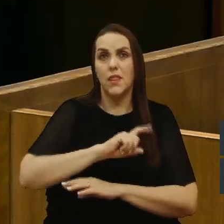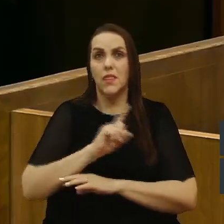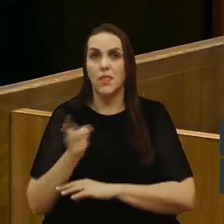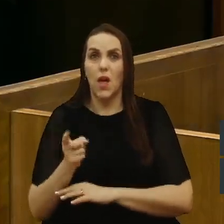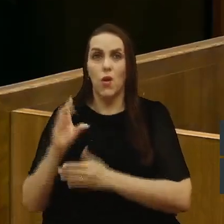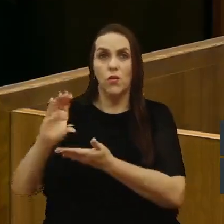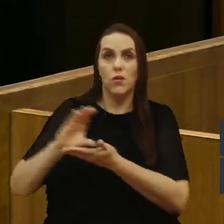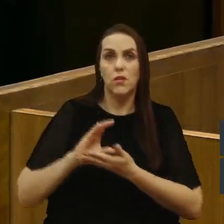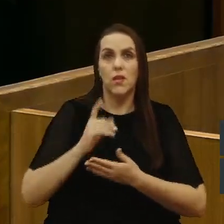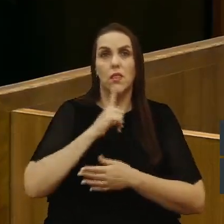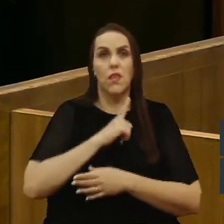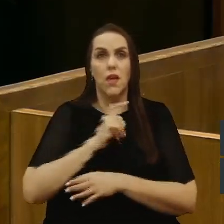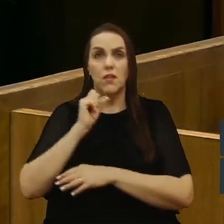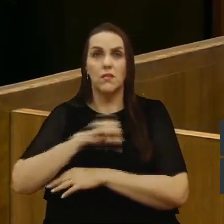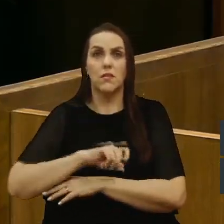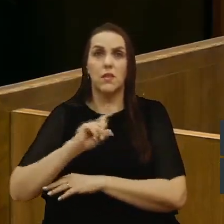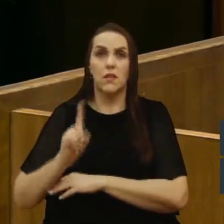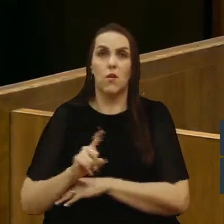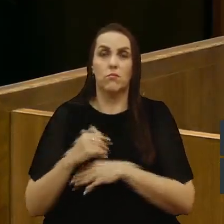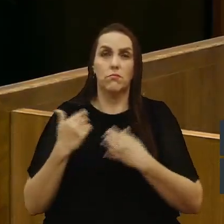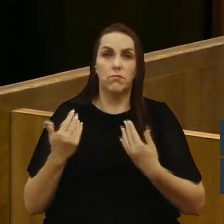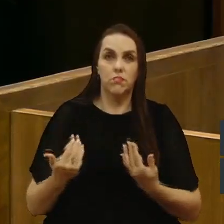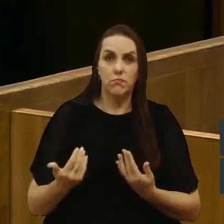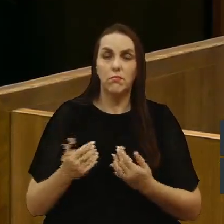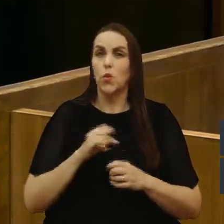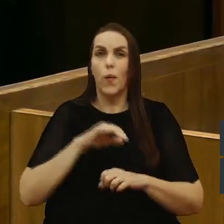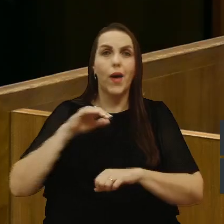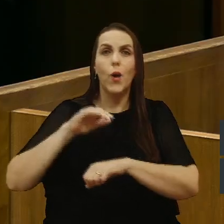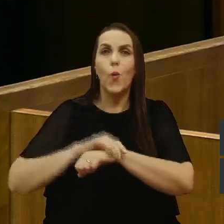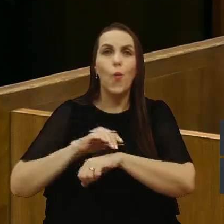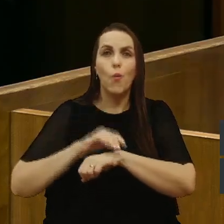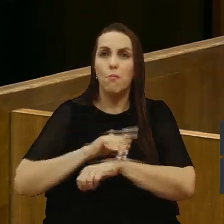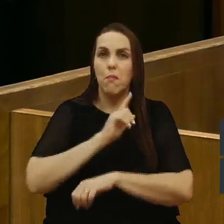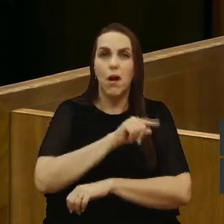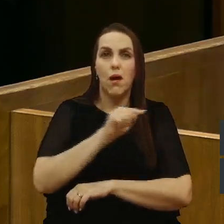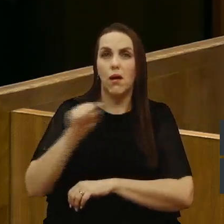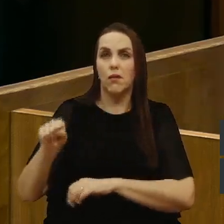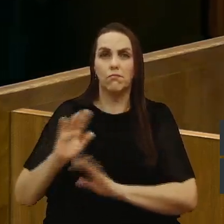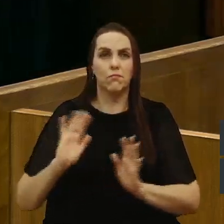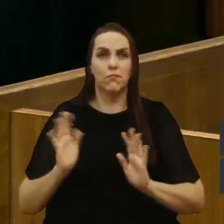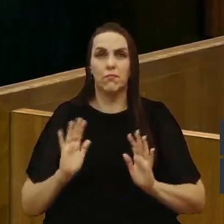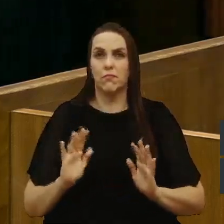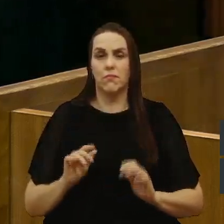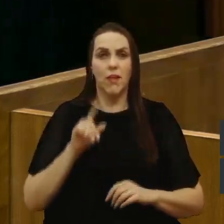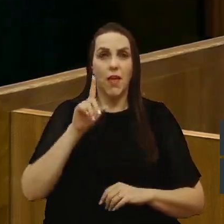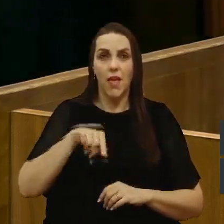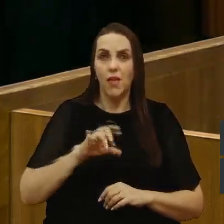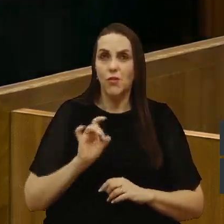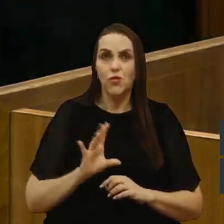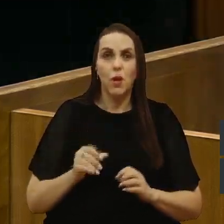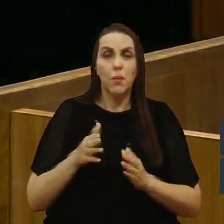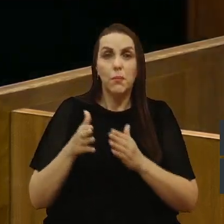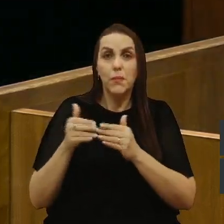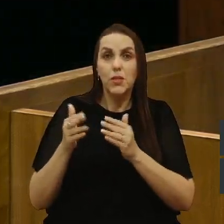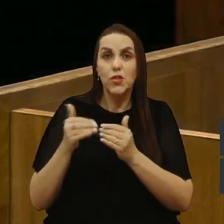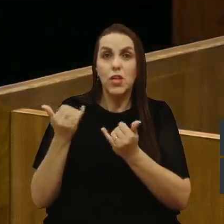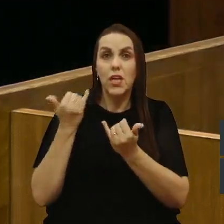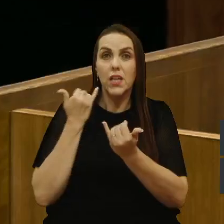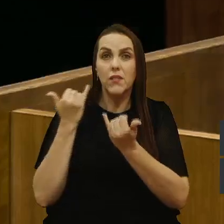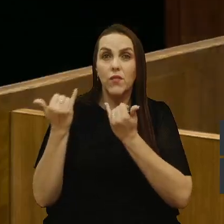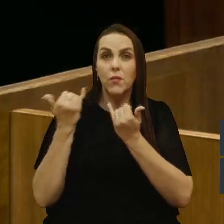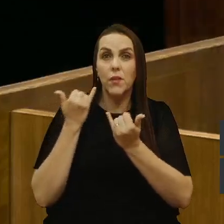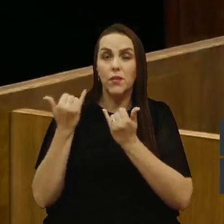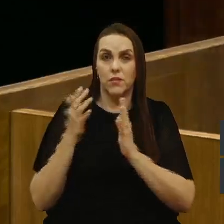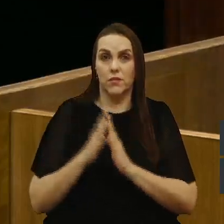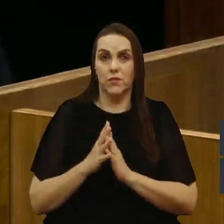se não vão. Então, exatamente, não é para culpar ninguém, é absolutamente para pedir